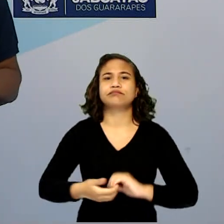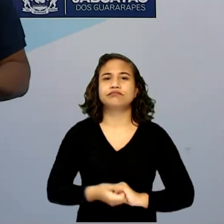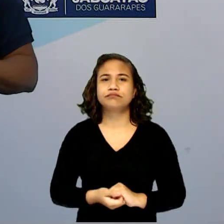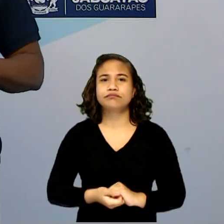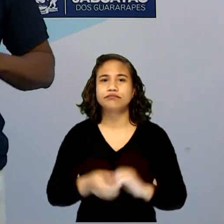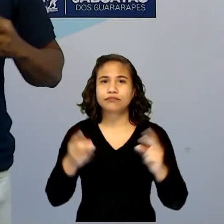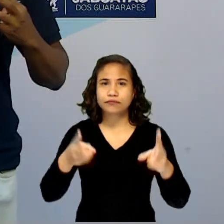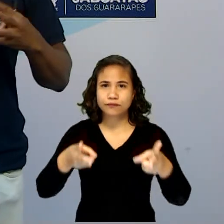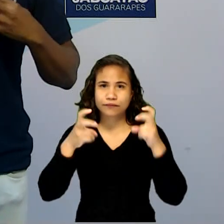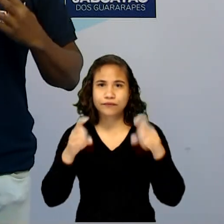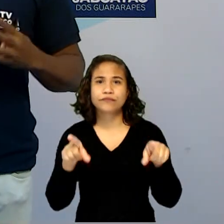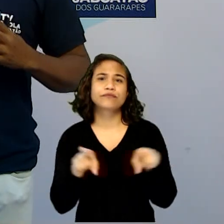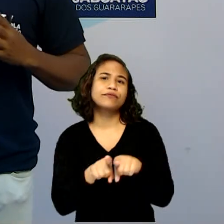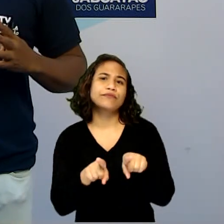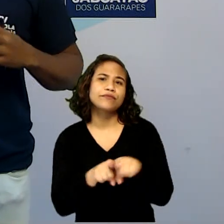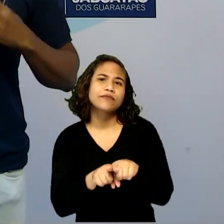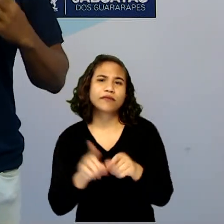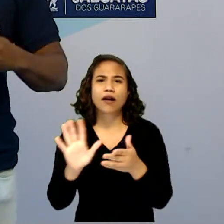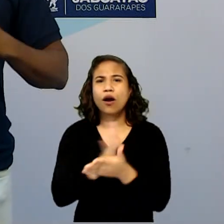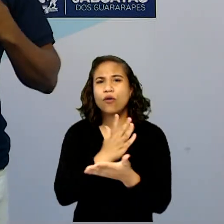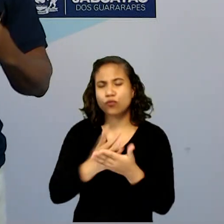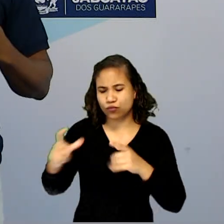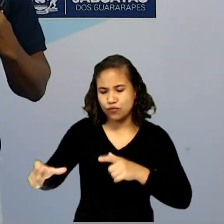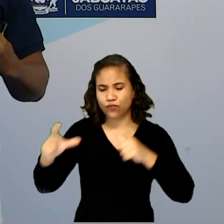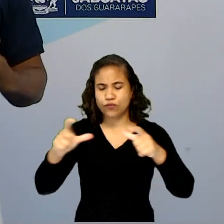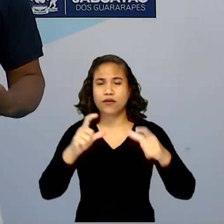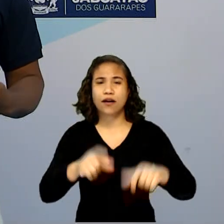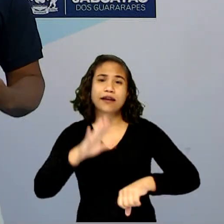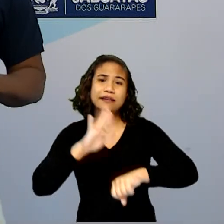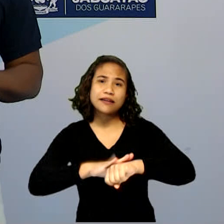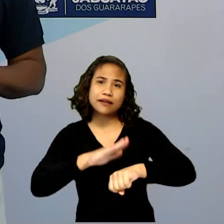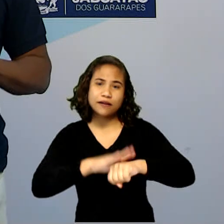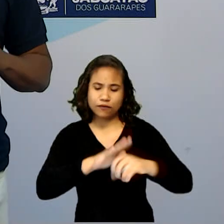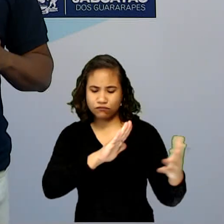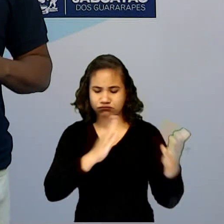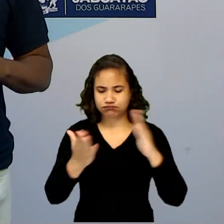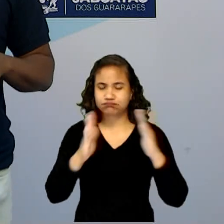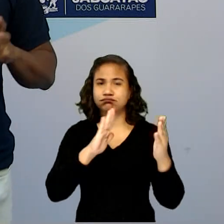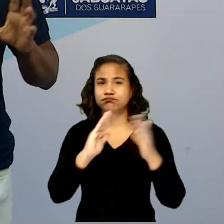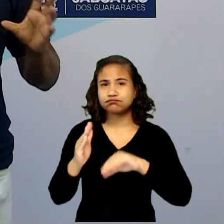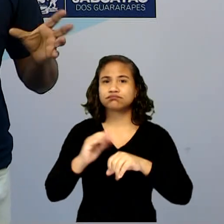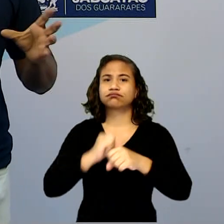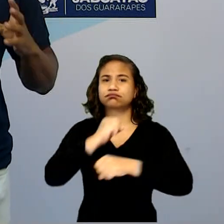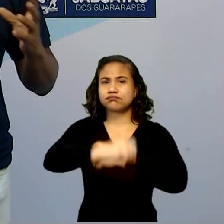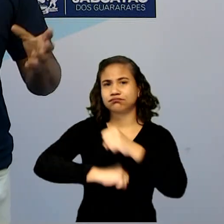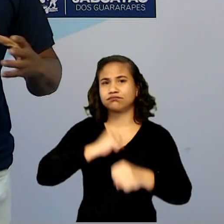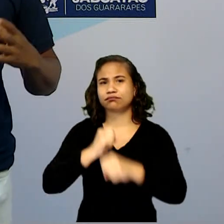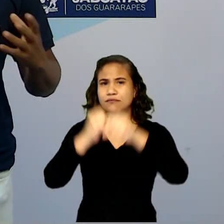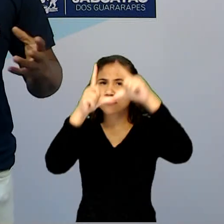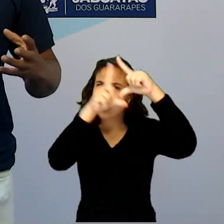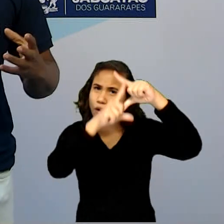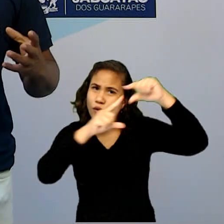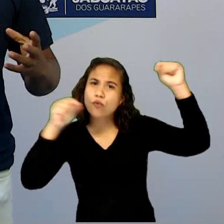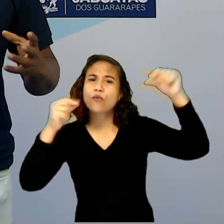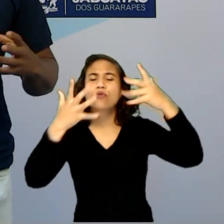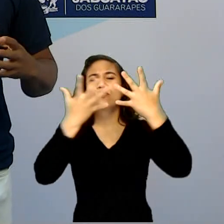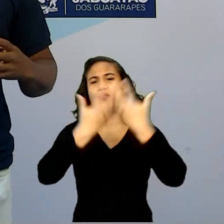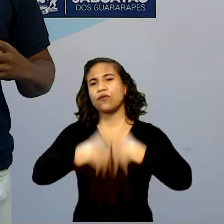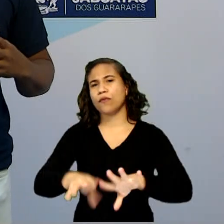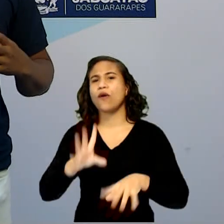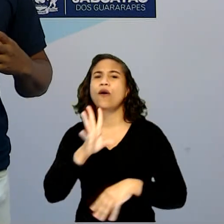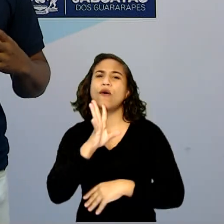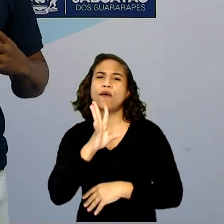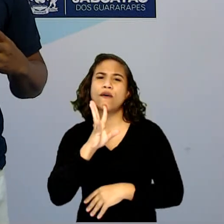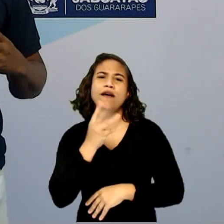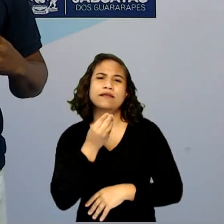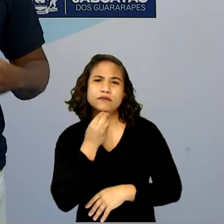Veja só, há alguns lugares, alguns momentos do ano em que a Lua, que normalmente nós